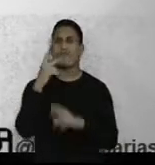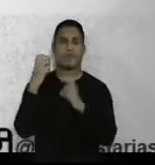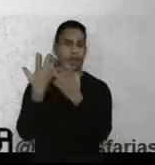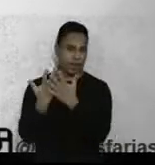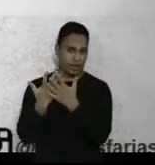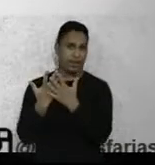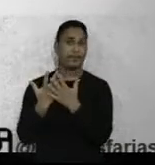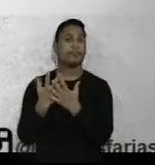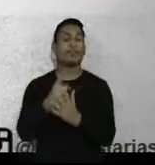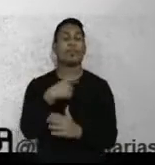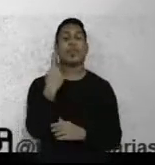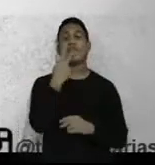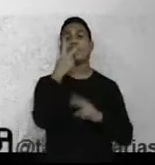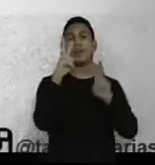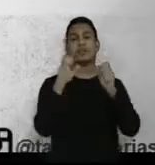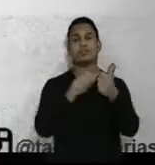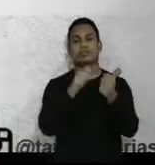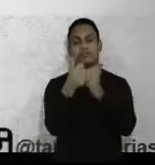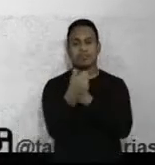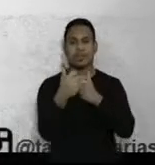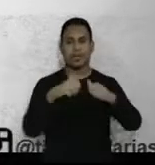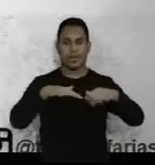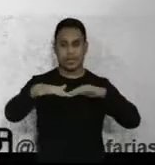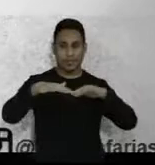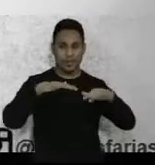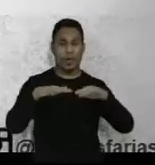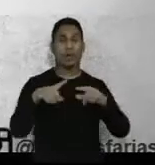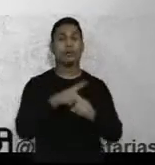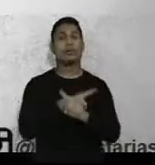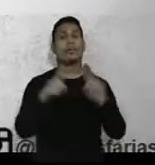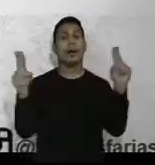esportiva, mas quando a gente fala em